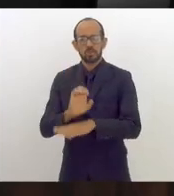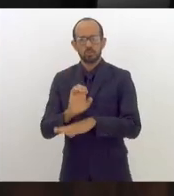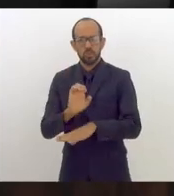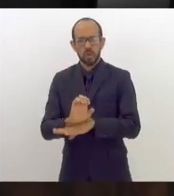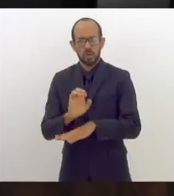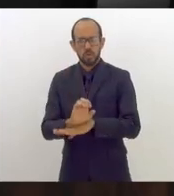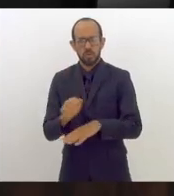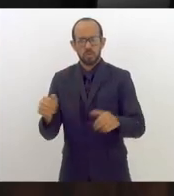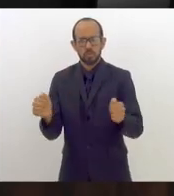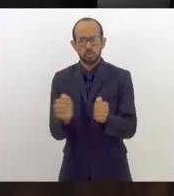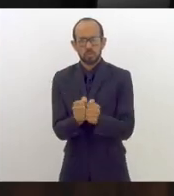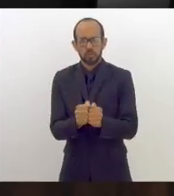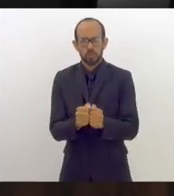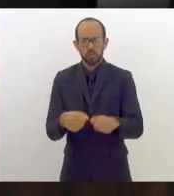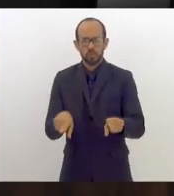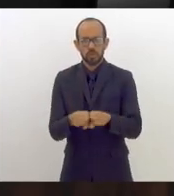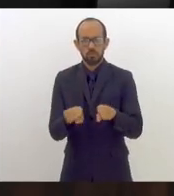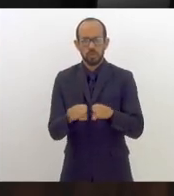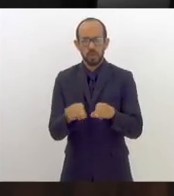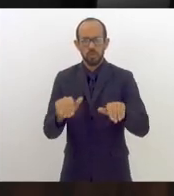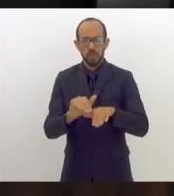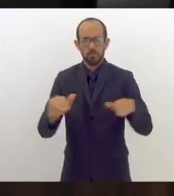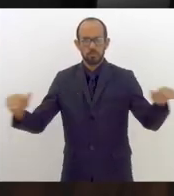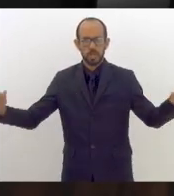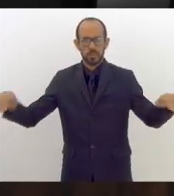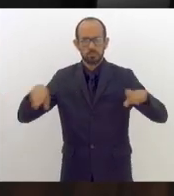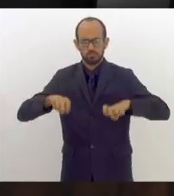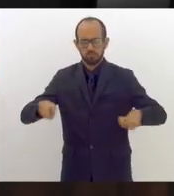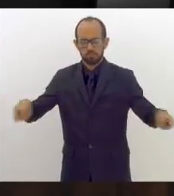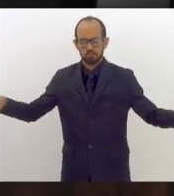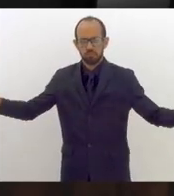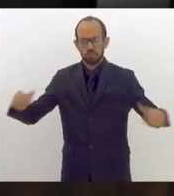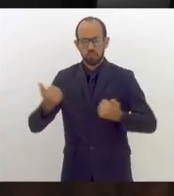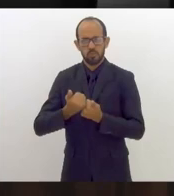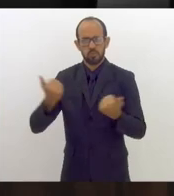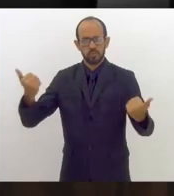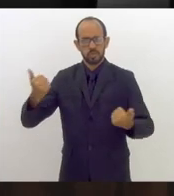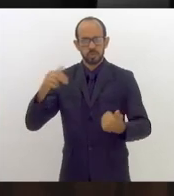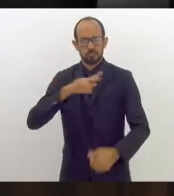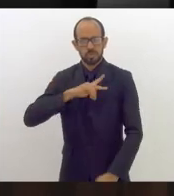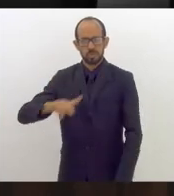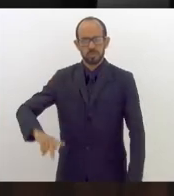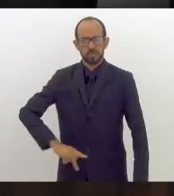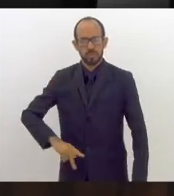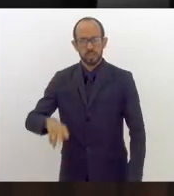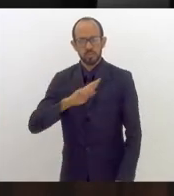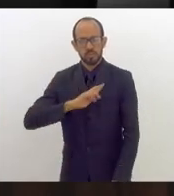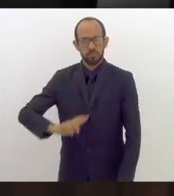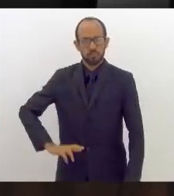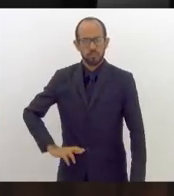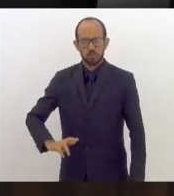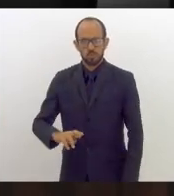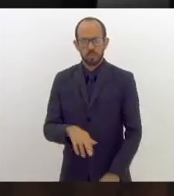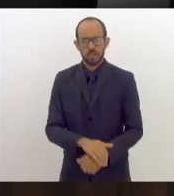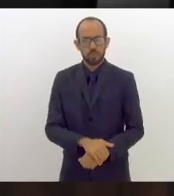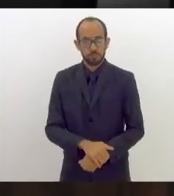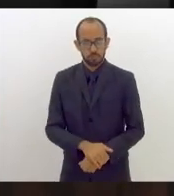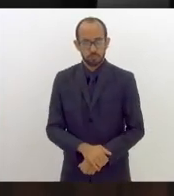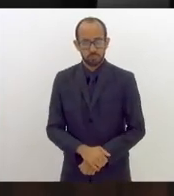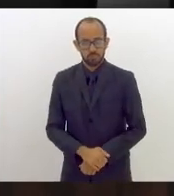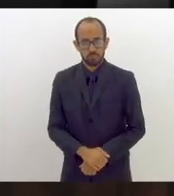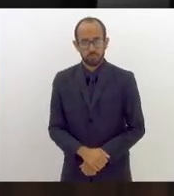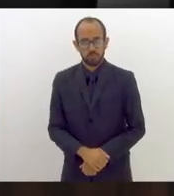com a mesa composta do nosso vice-presidente da República e